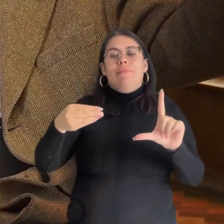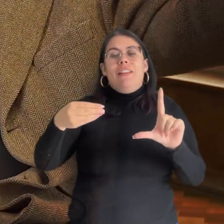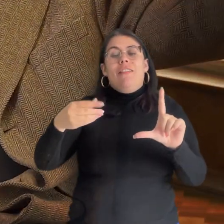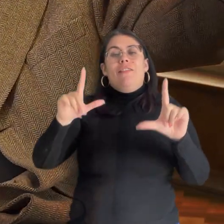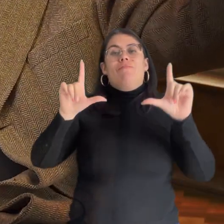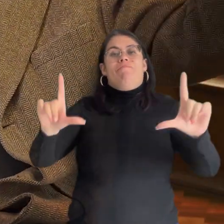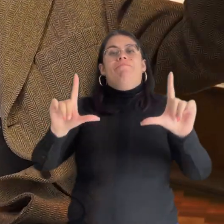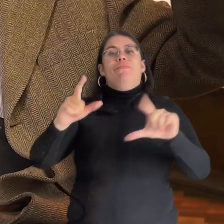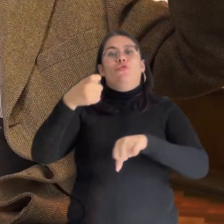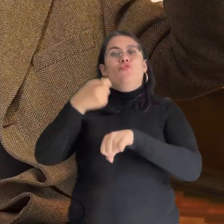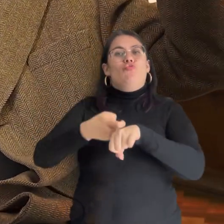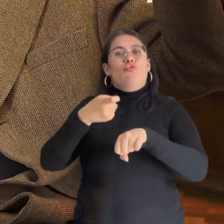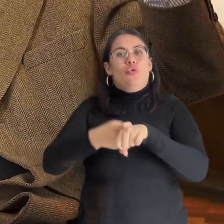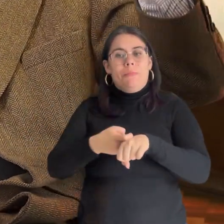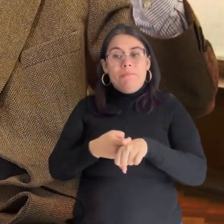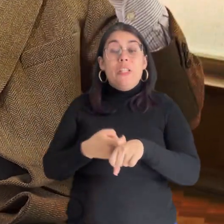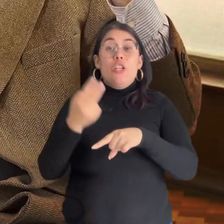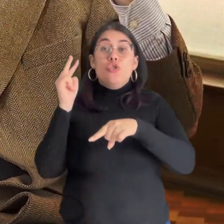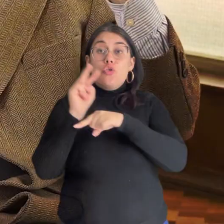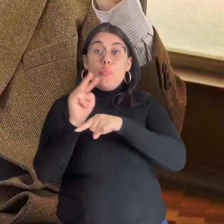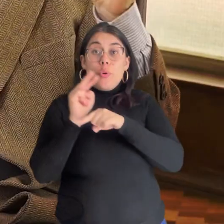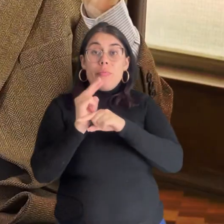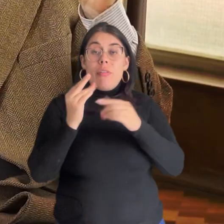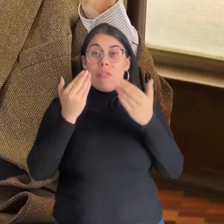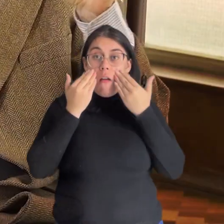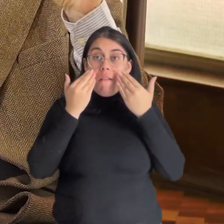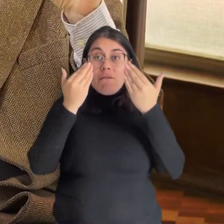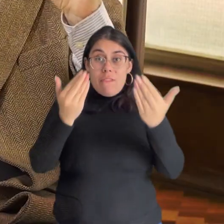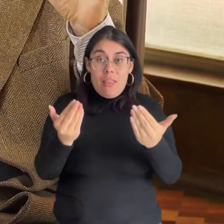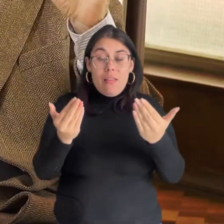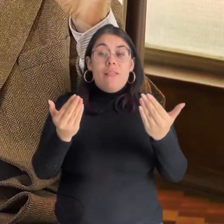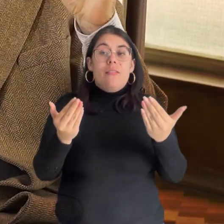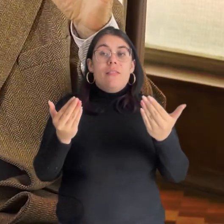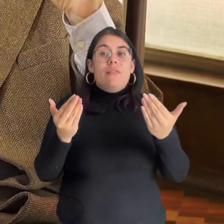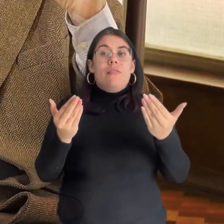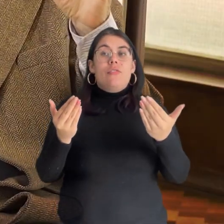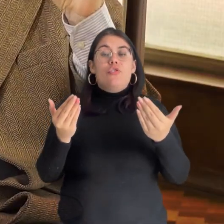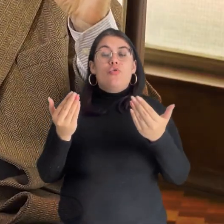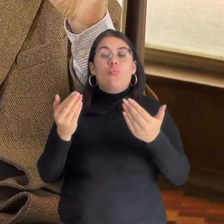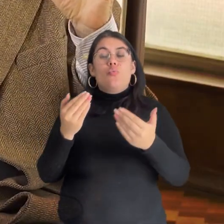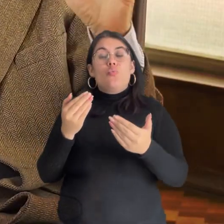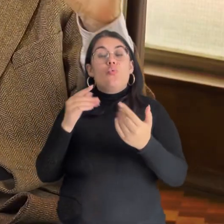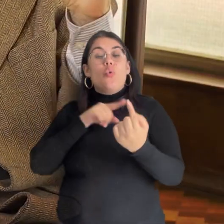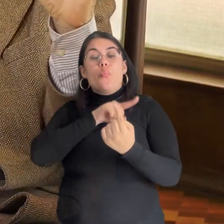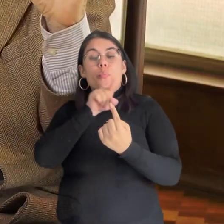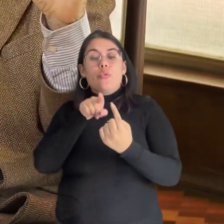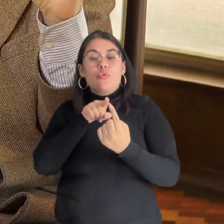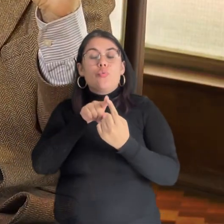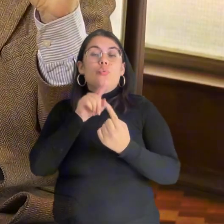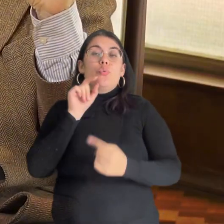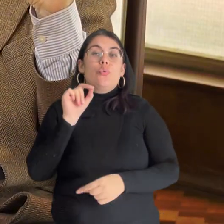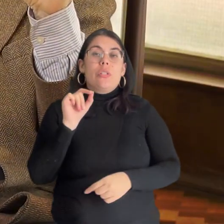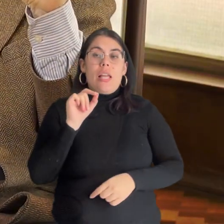Nós protegemos a frente e esses pórticos tinham como objetivo